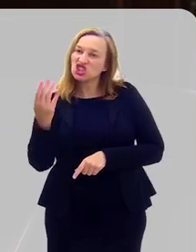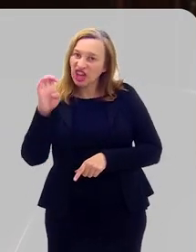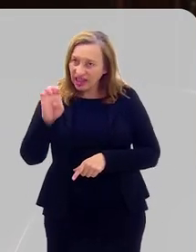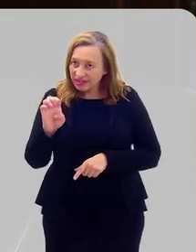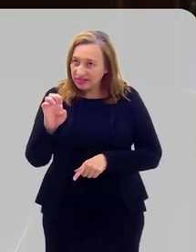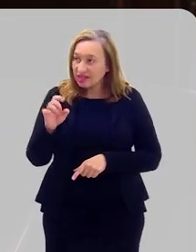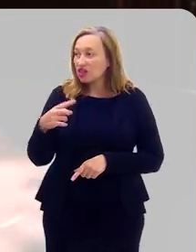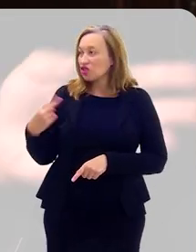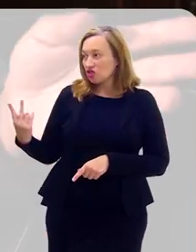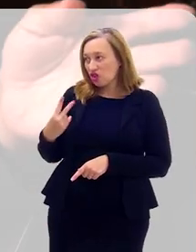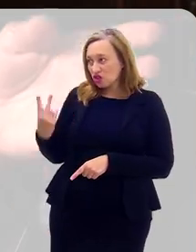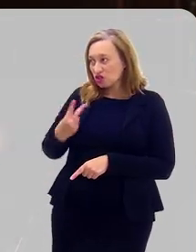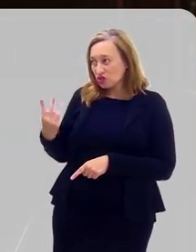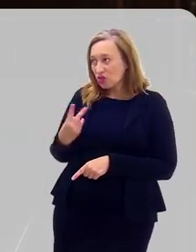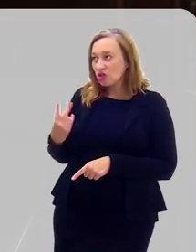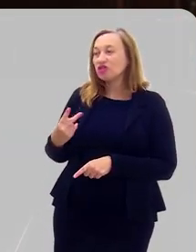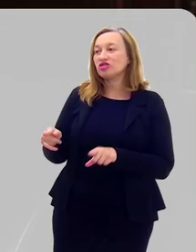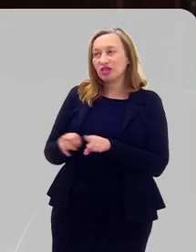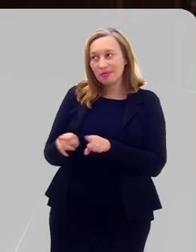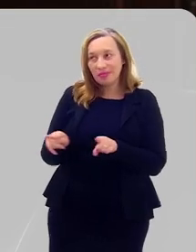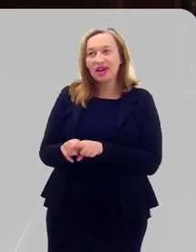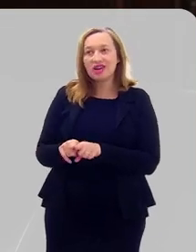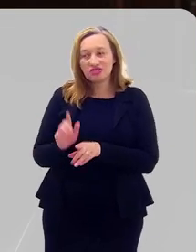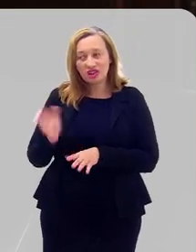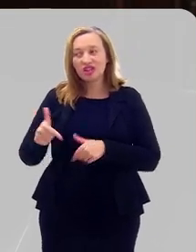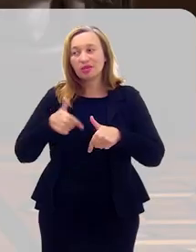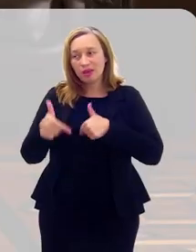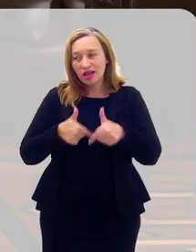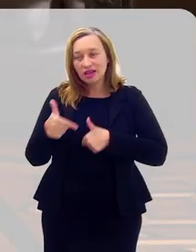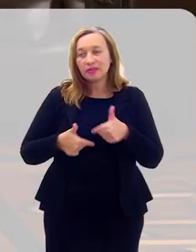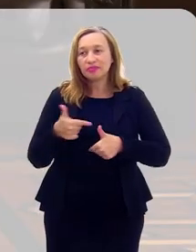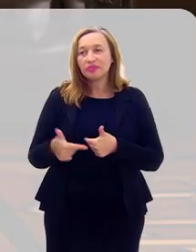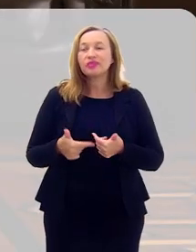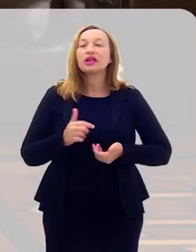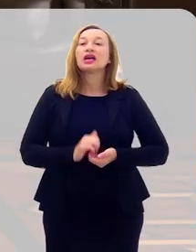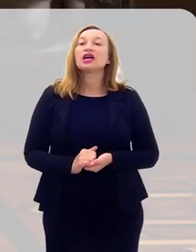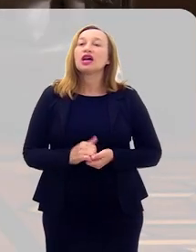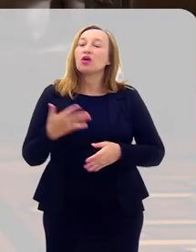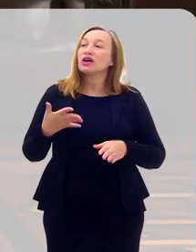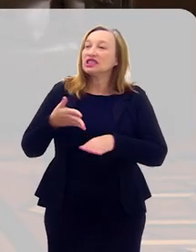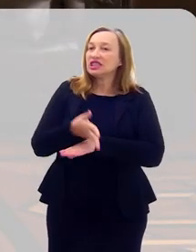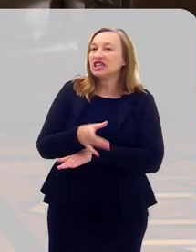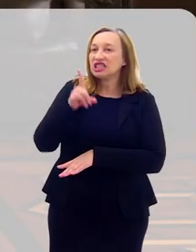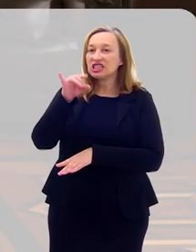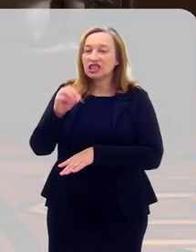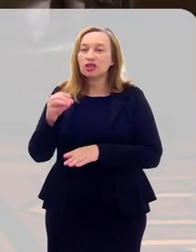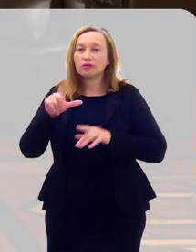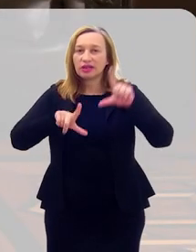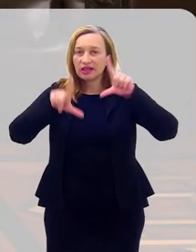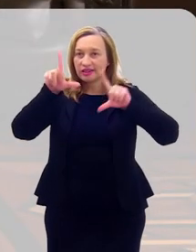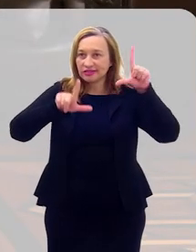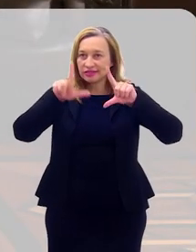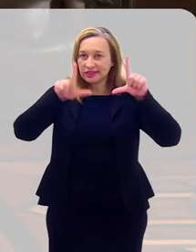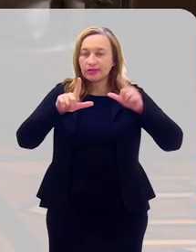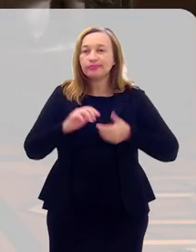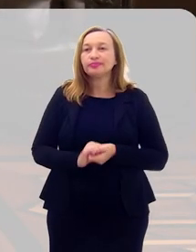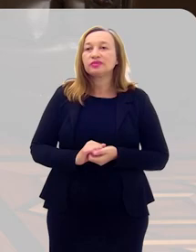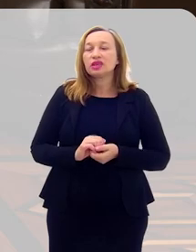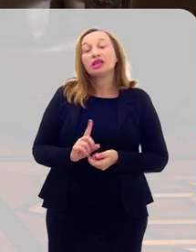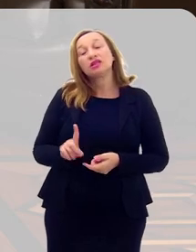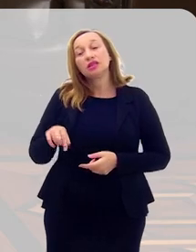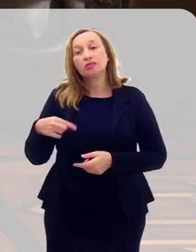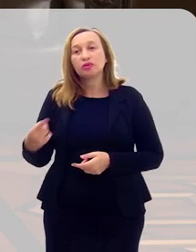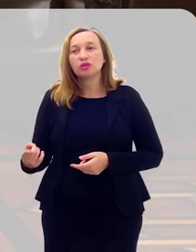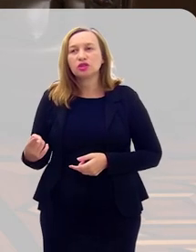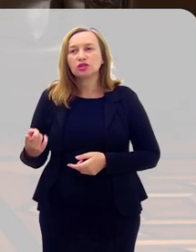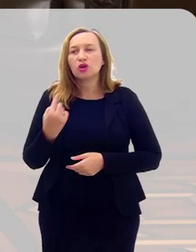Nós fomos da Manchete. Fomos da Manchete. Nós temos amigos lá, que é o Naná Vasconcelos. É, é. Eu entrei muito cedo para a televisão e